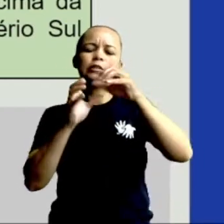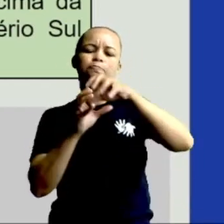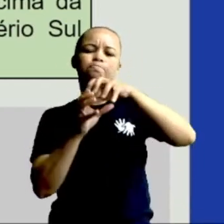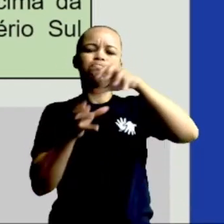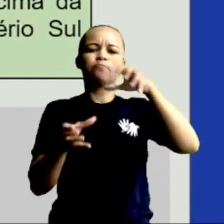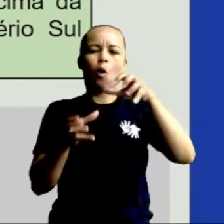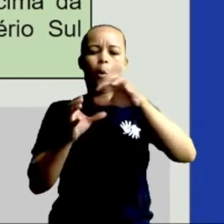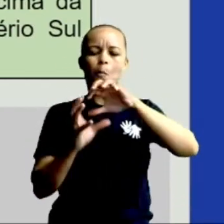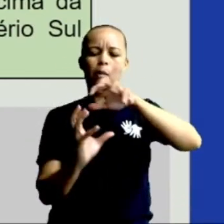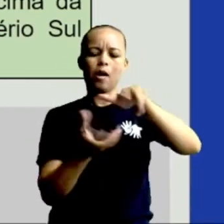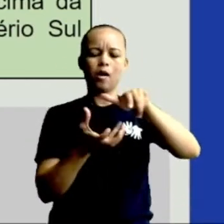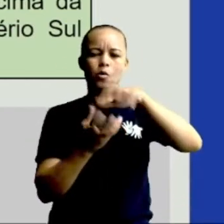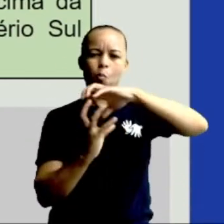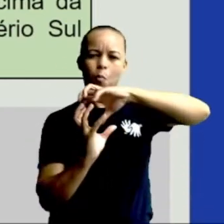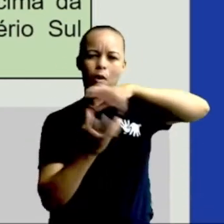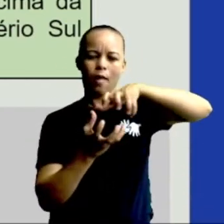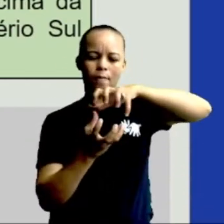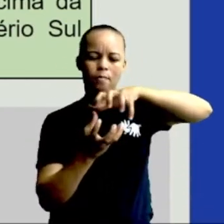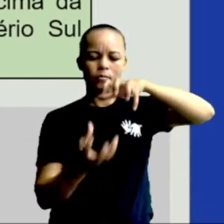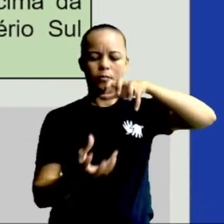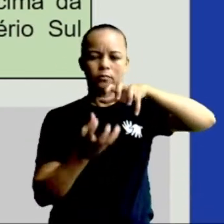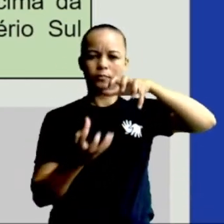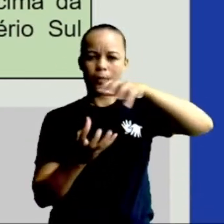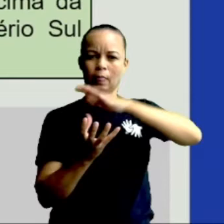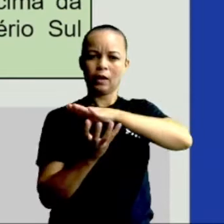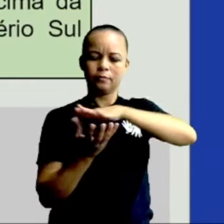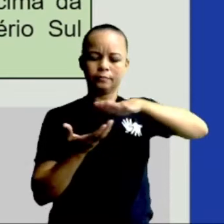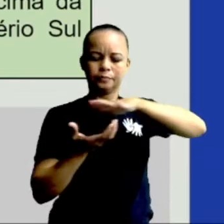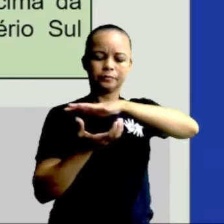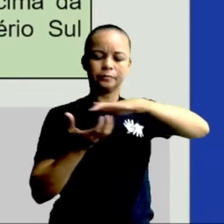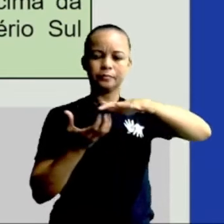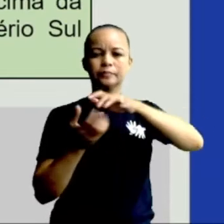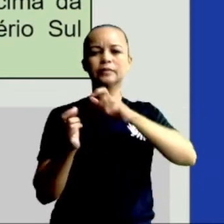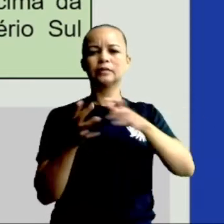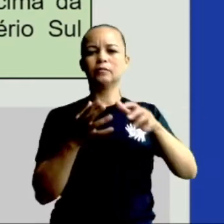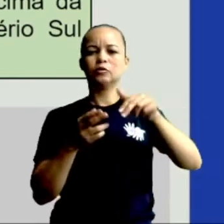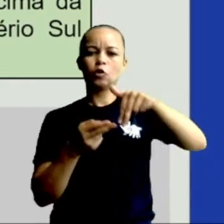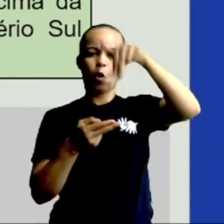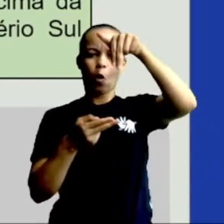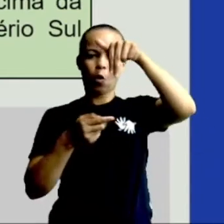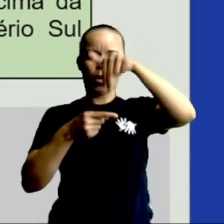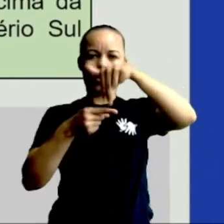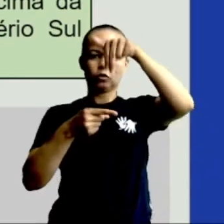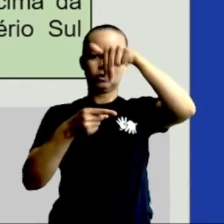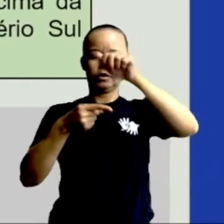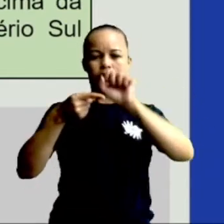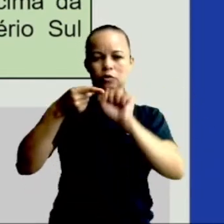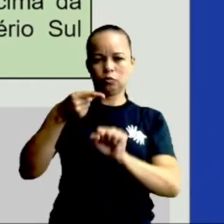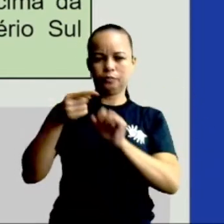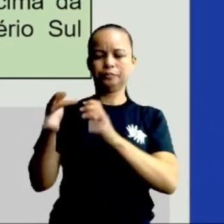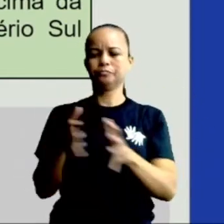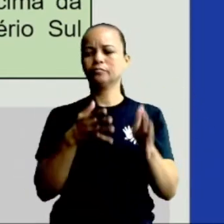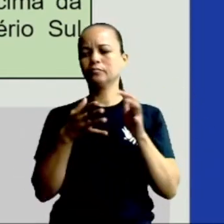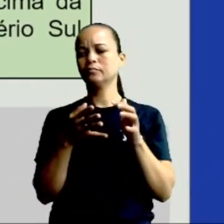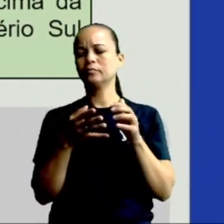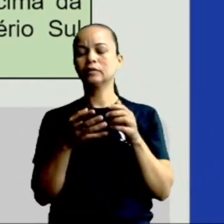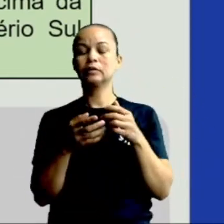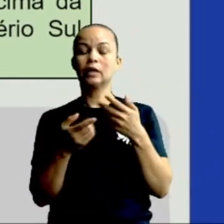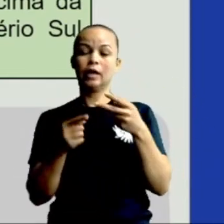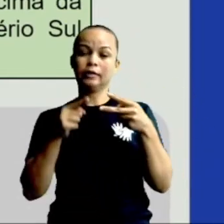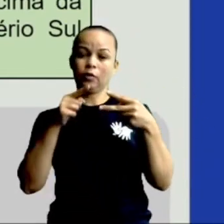meio, tá certo? Em duas bandas. Hemisfério norte e hemisfério sul. O planeta Terra possui